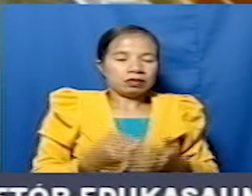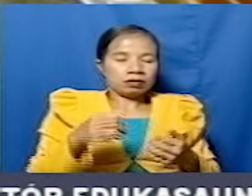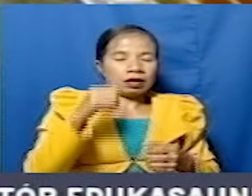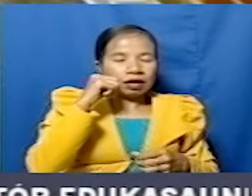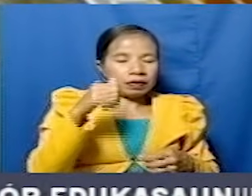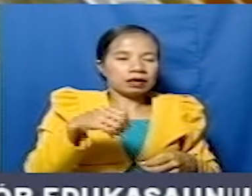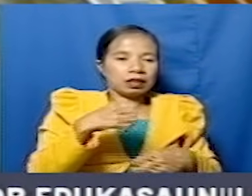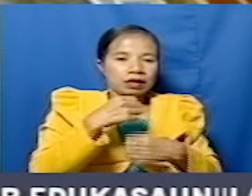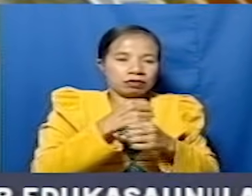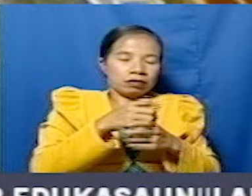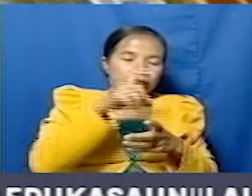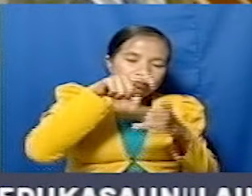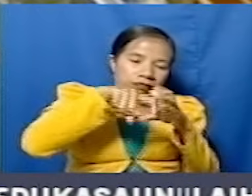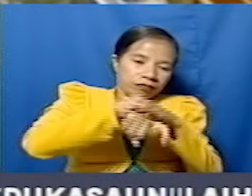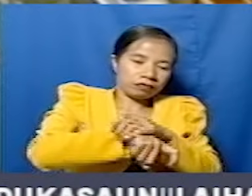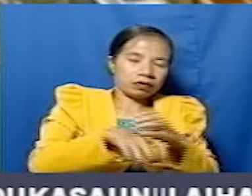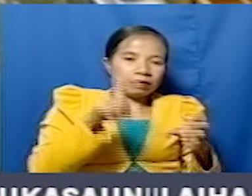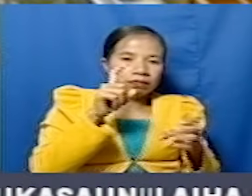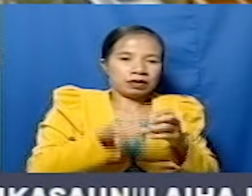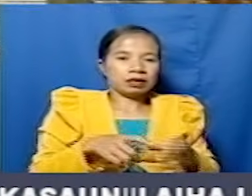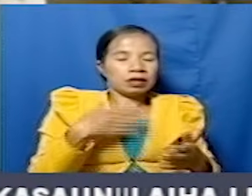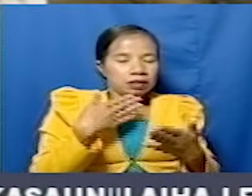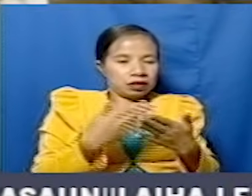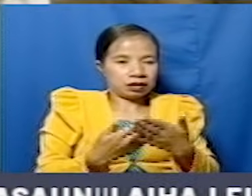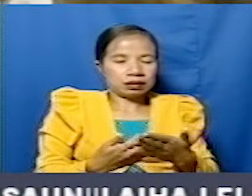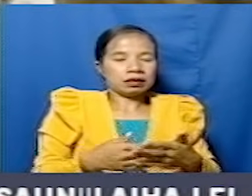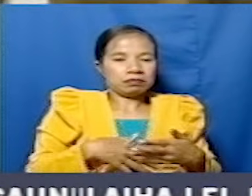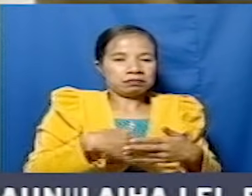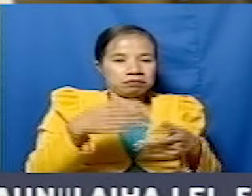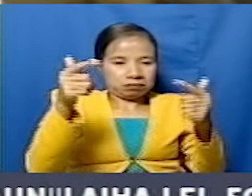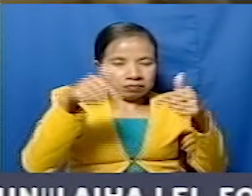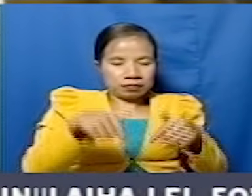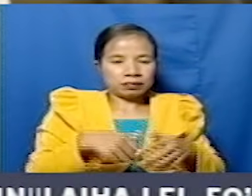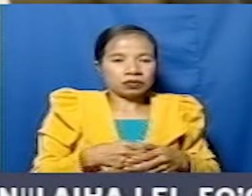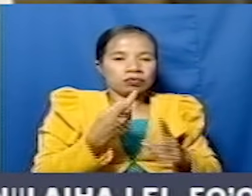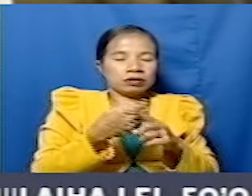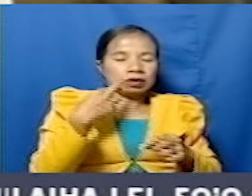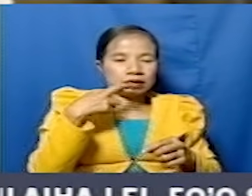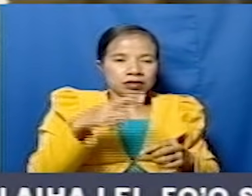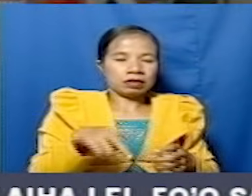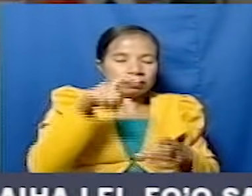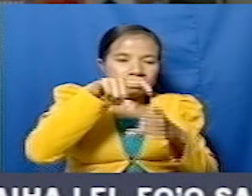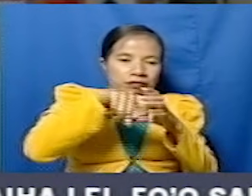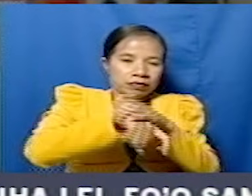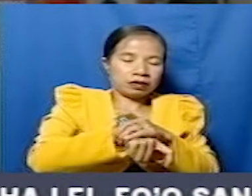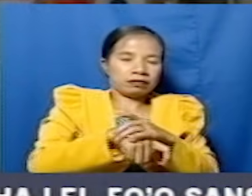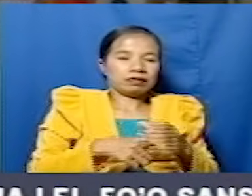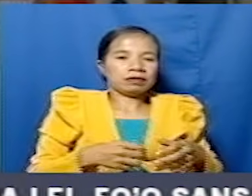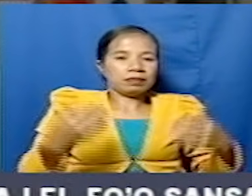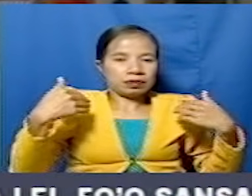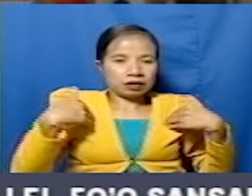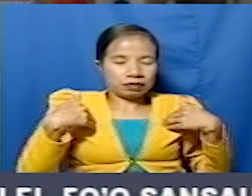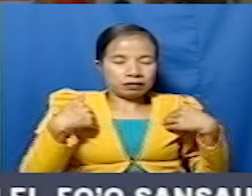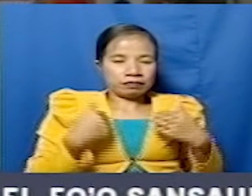mina e terrem cata sucesso sem maia. Os resultados perfuração, os resultados recursos não é que ia